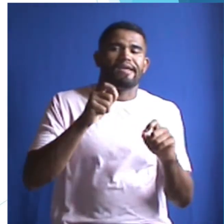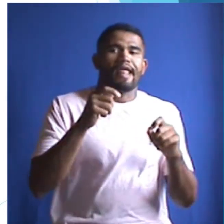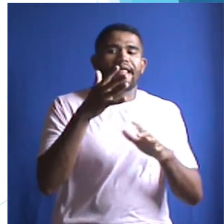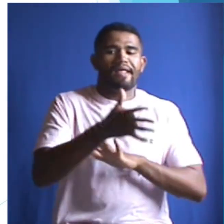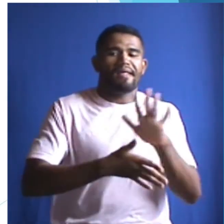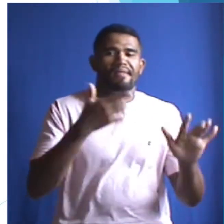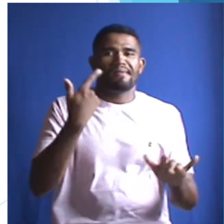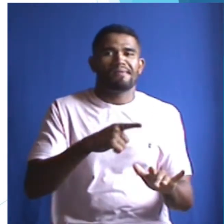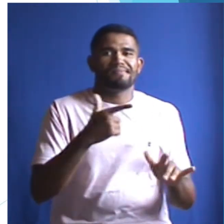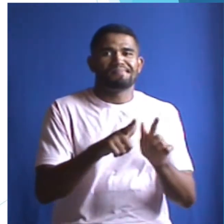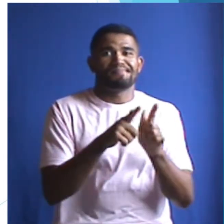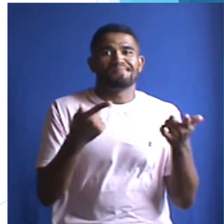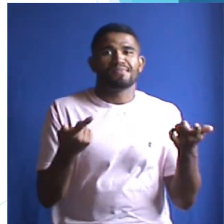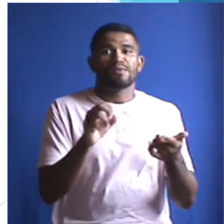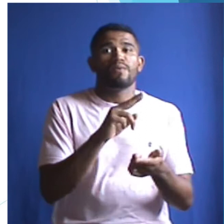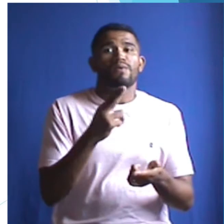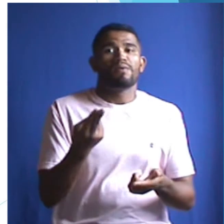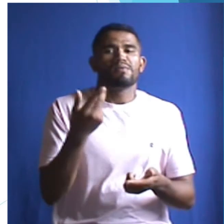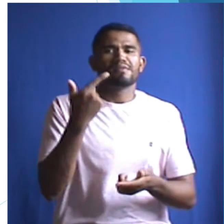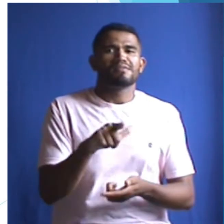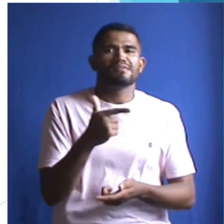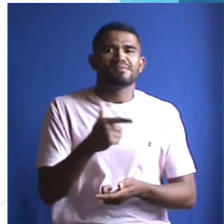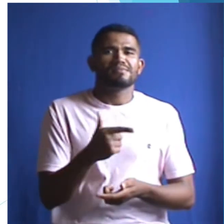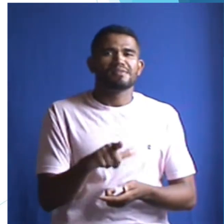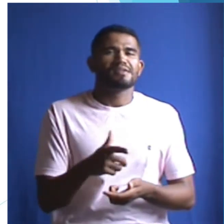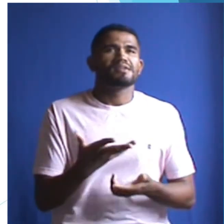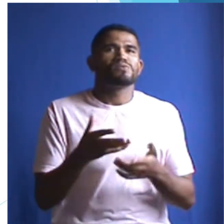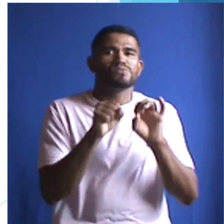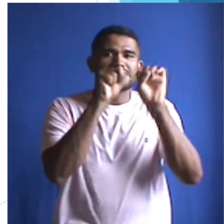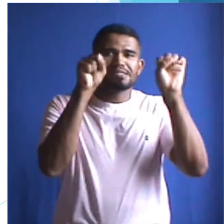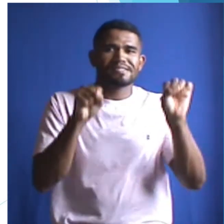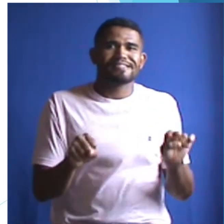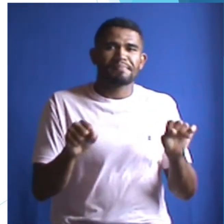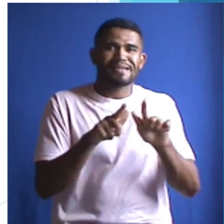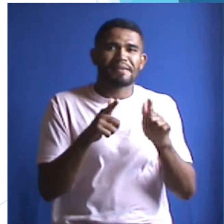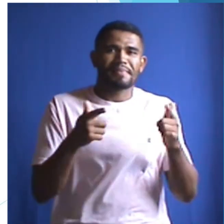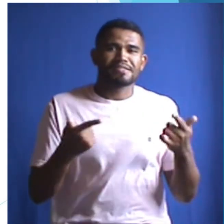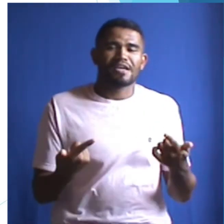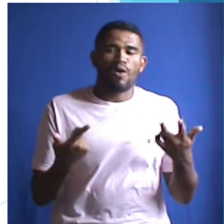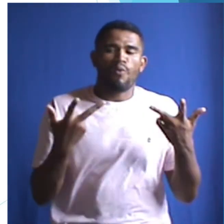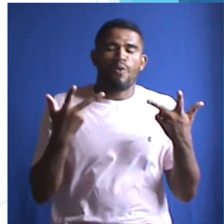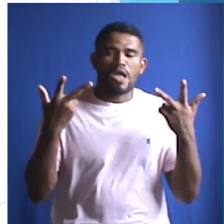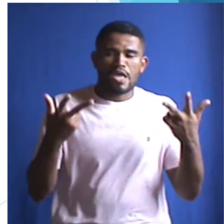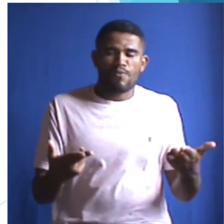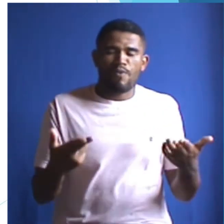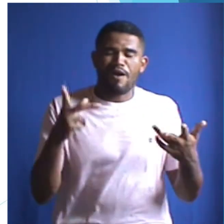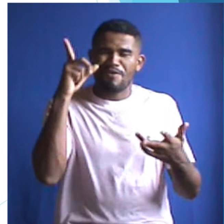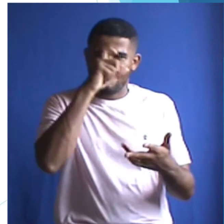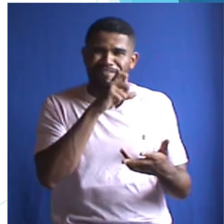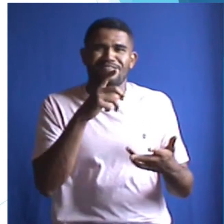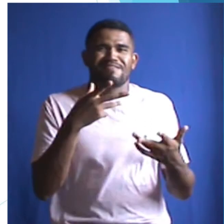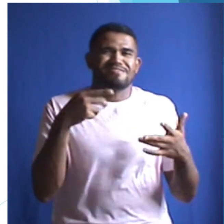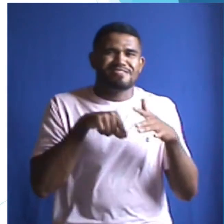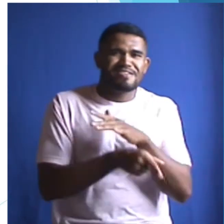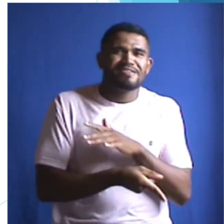possui um sistema gramatical ou que não possui um sistema gramatical tão complexo